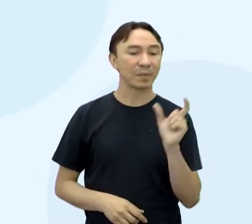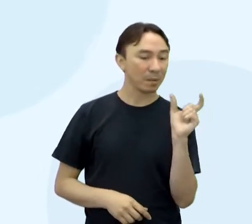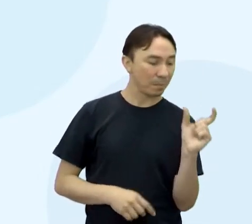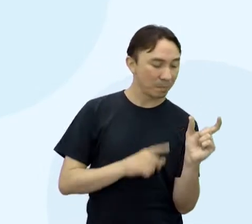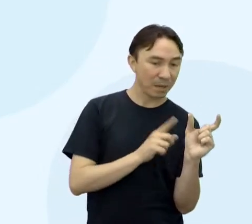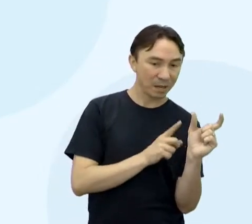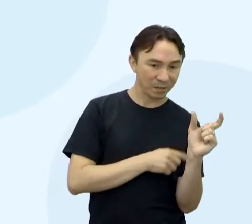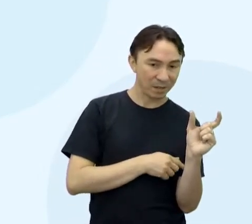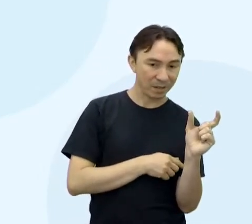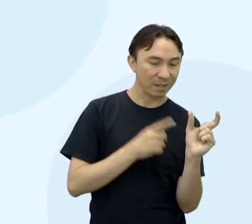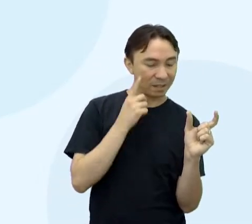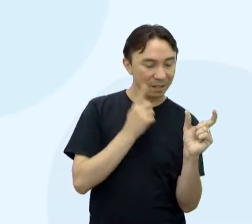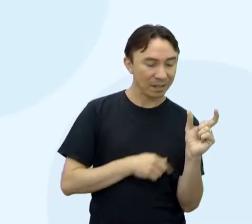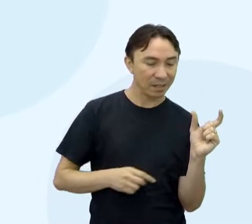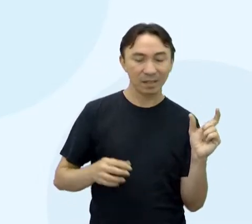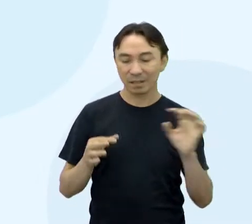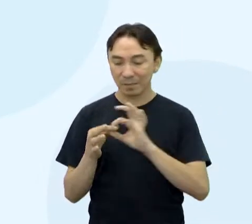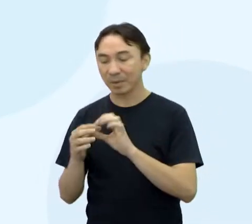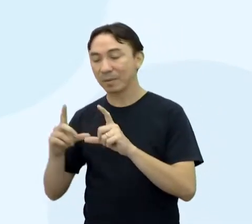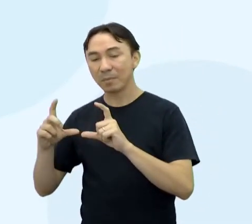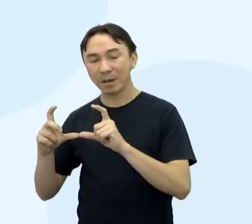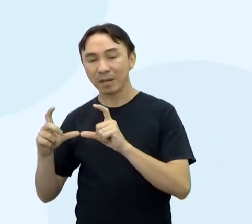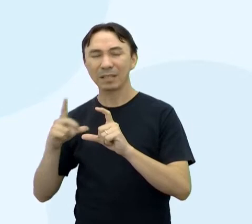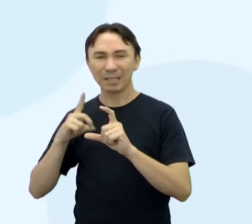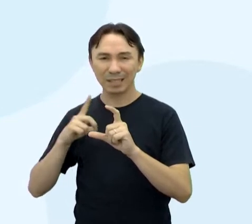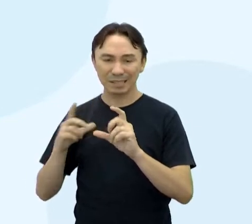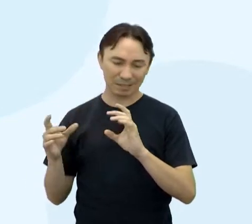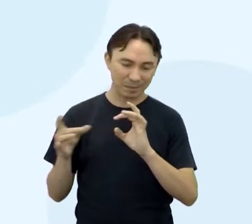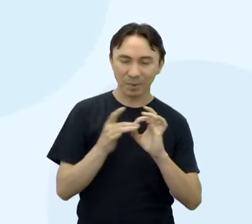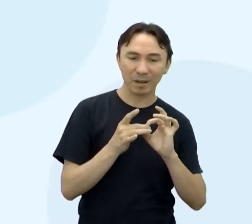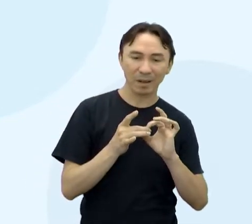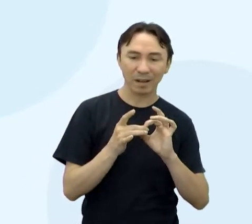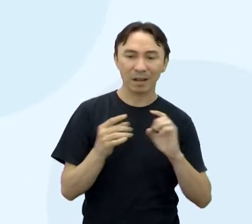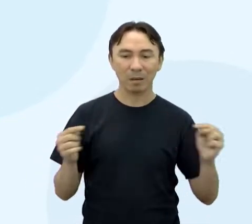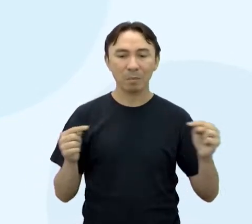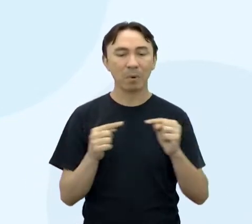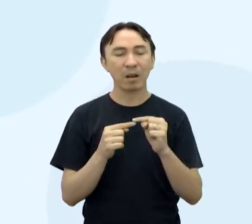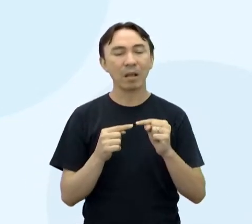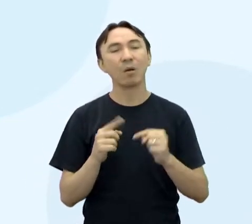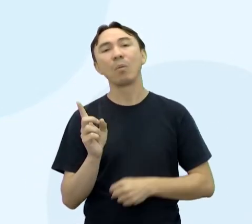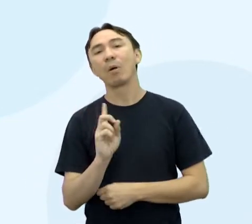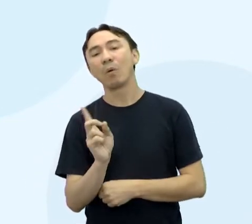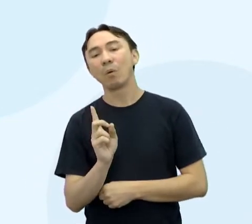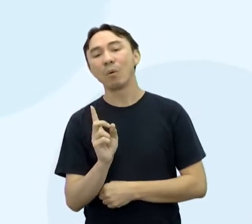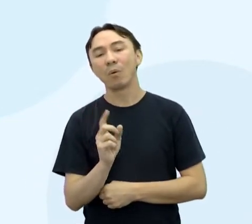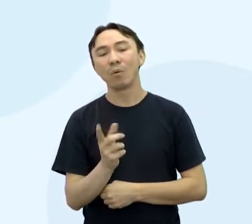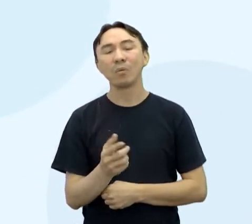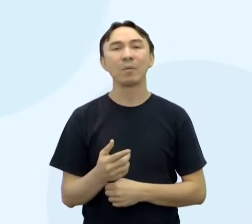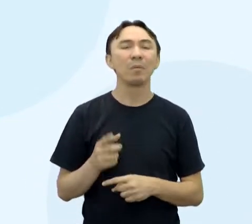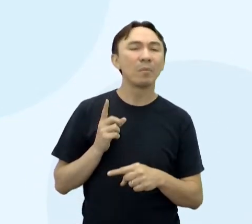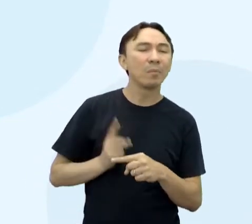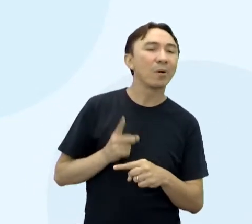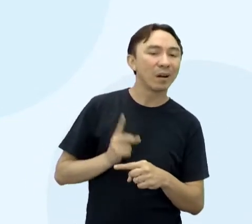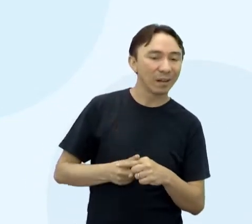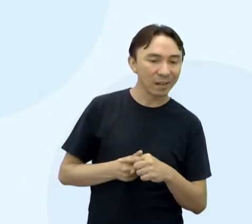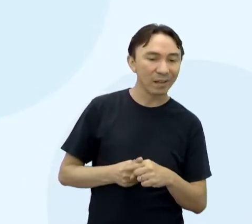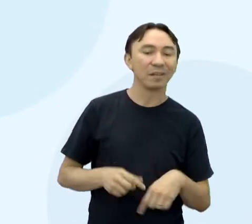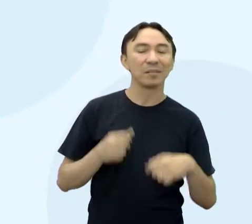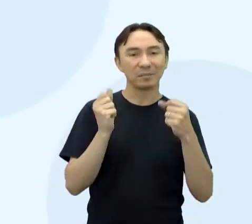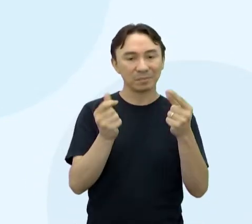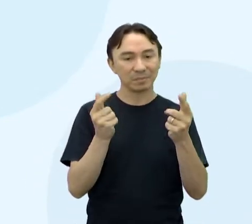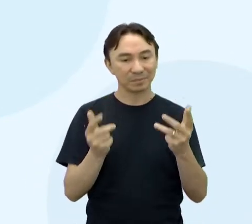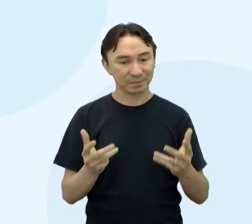as imagens? Se sim, especificas, ou seja, qual que é a relação da imagem com a palavra, tá?